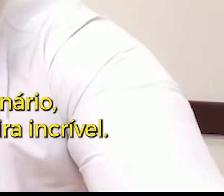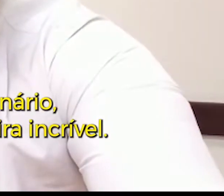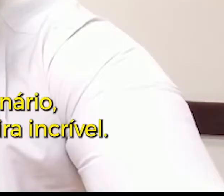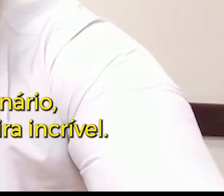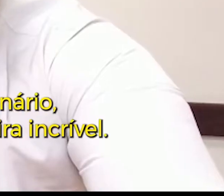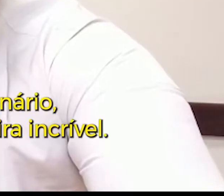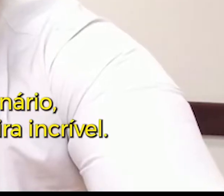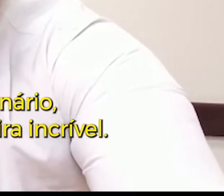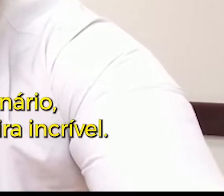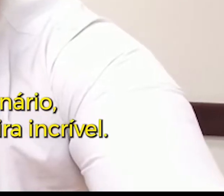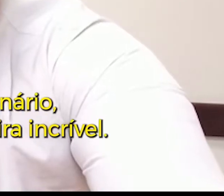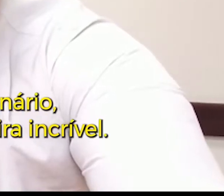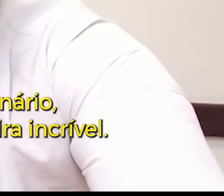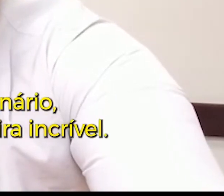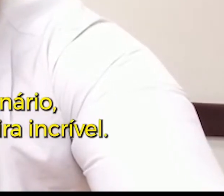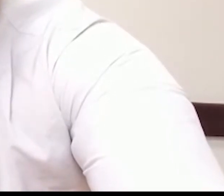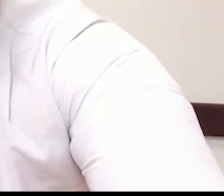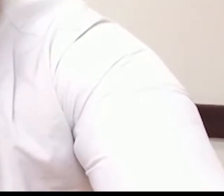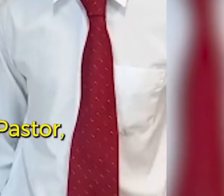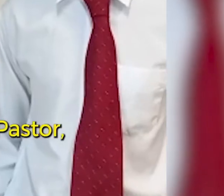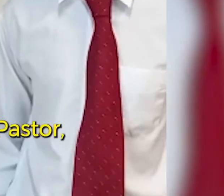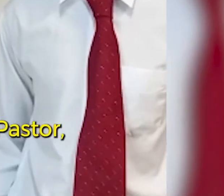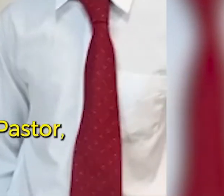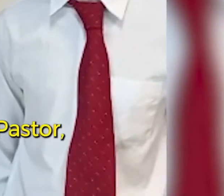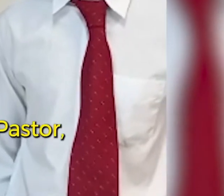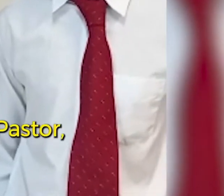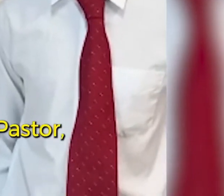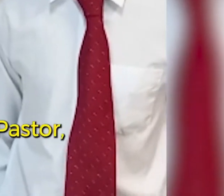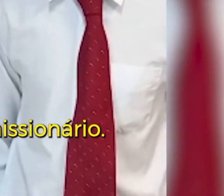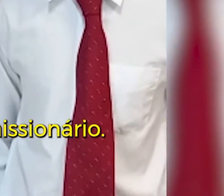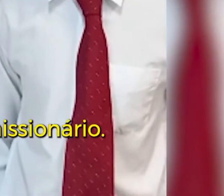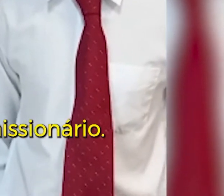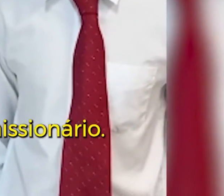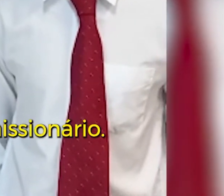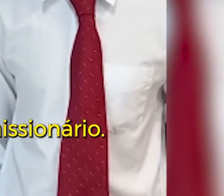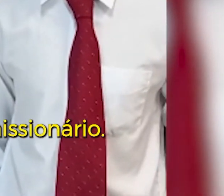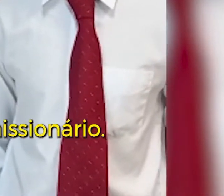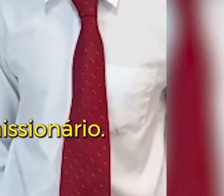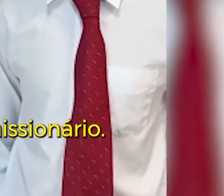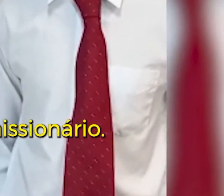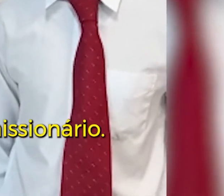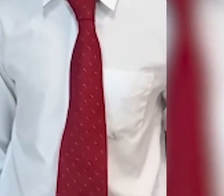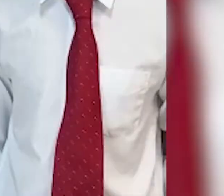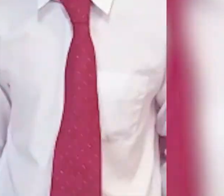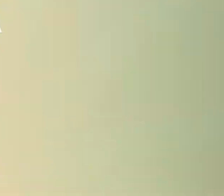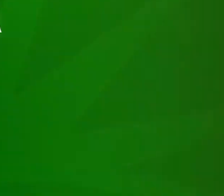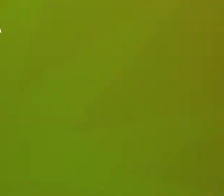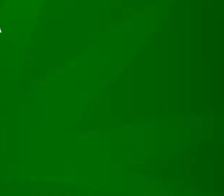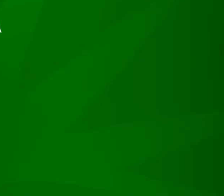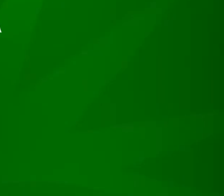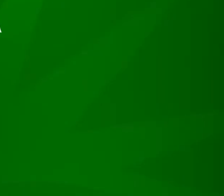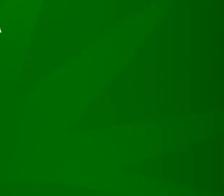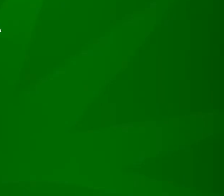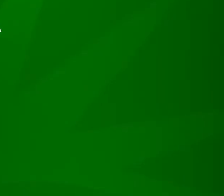o seminário missionário que acontece de uma maneira incrível. Somos da Aula Bom Pastor. E aqui tem seminário missionário.